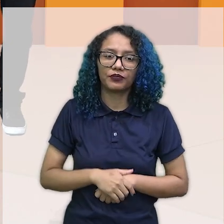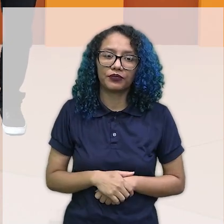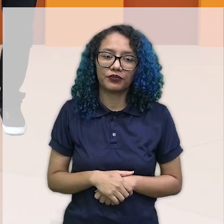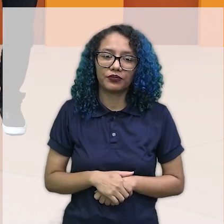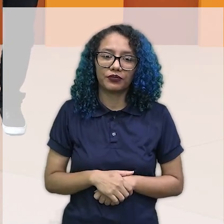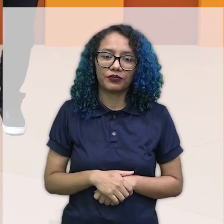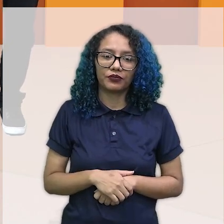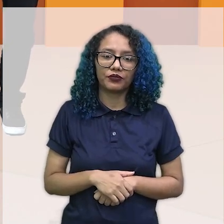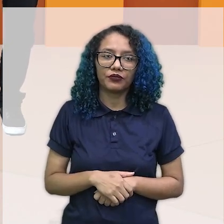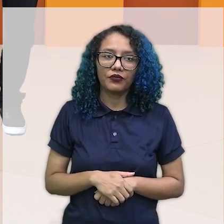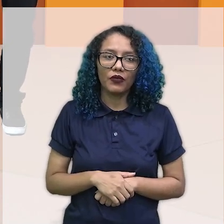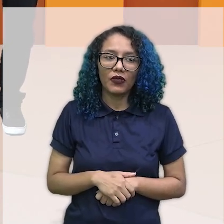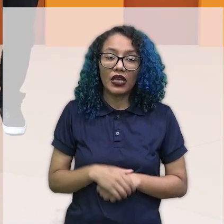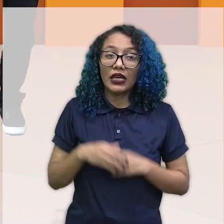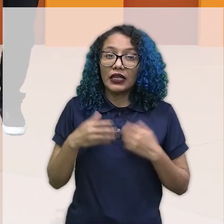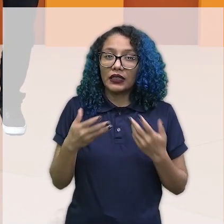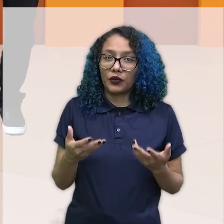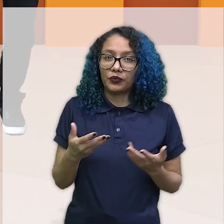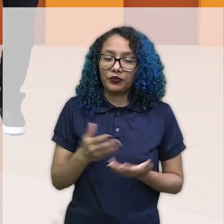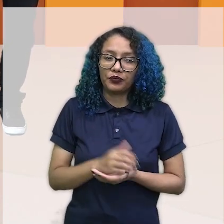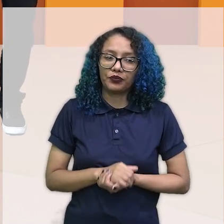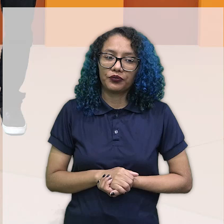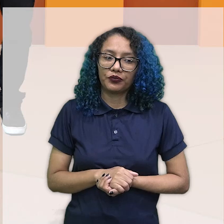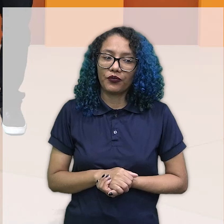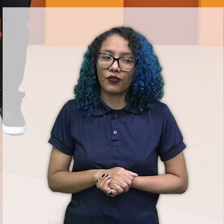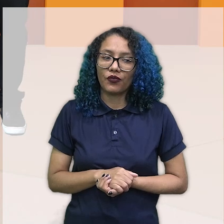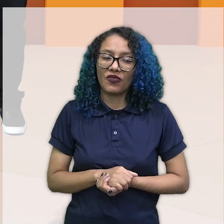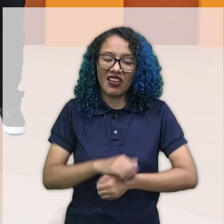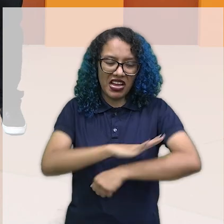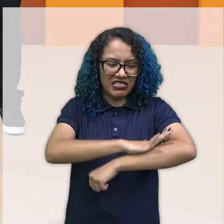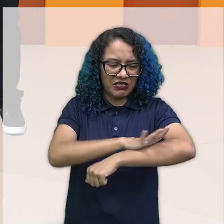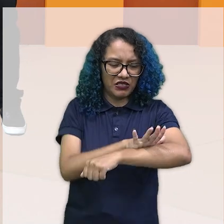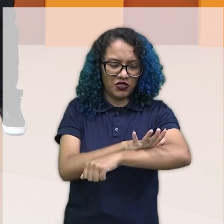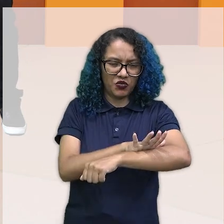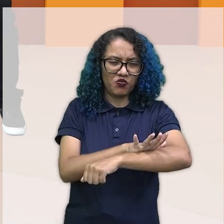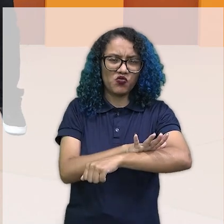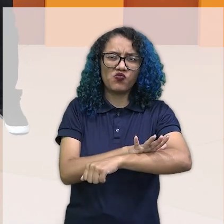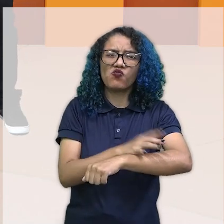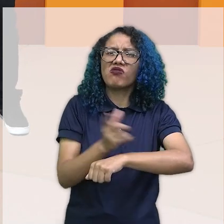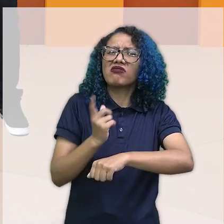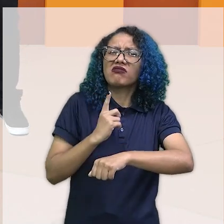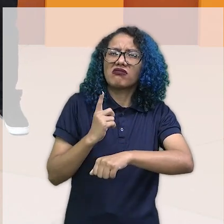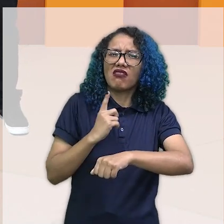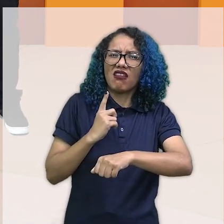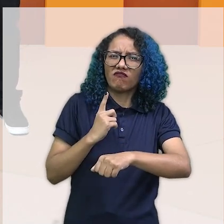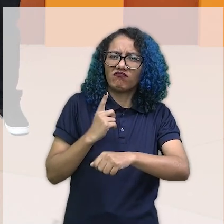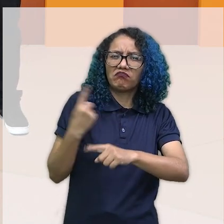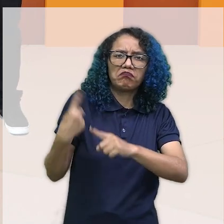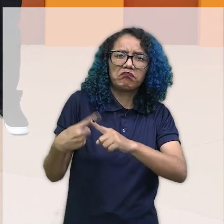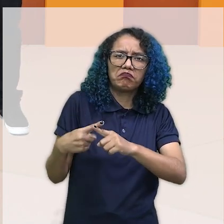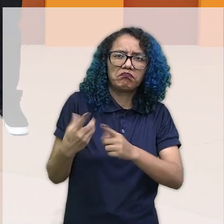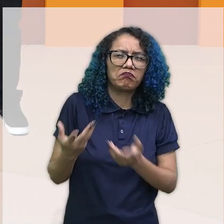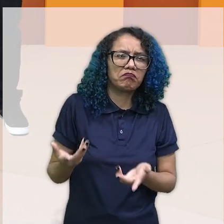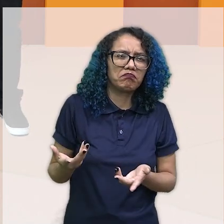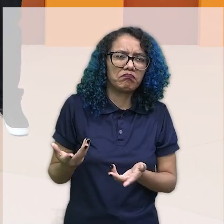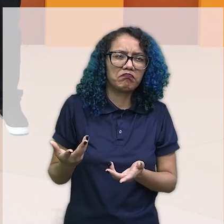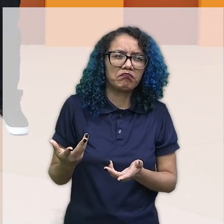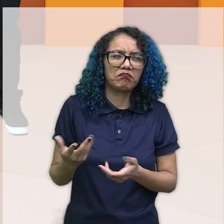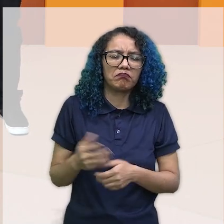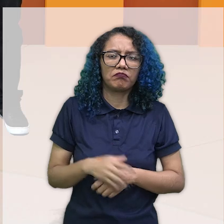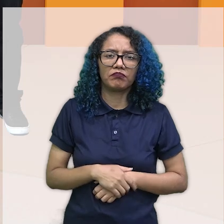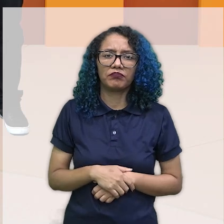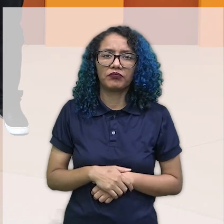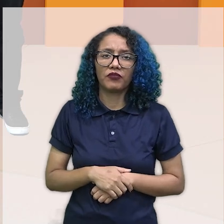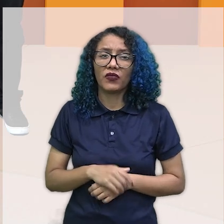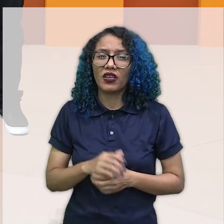que o racismo existe? Por que, pessoal, que existe racismo? Será que tem